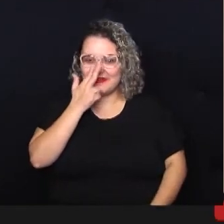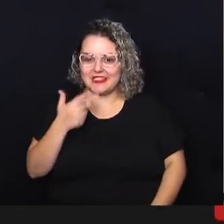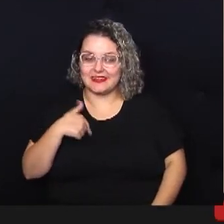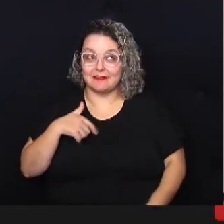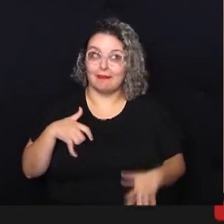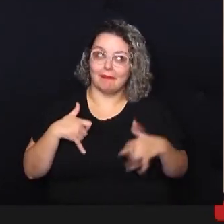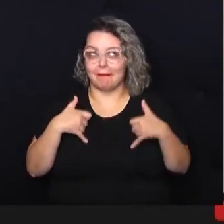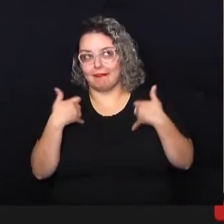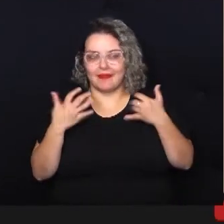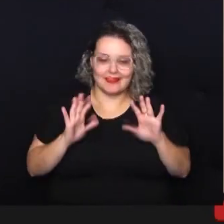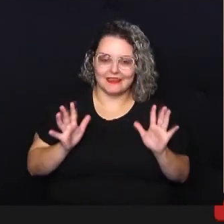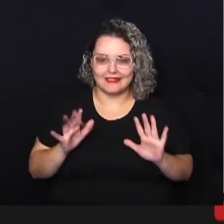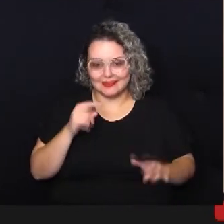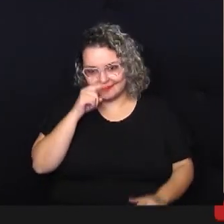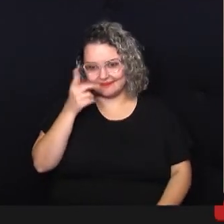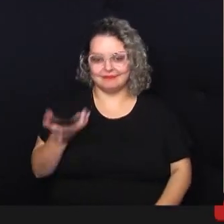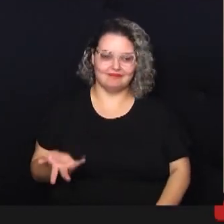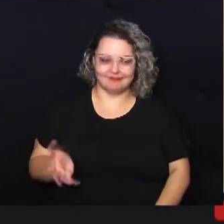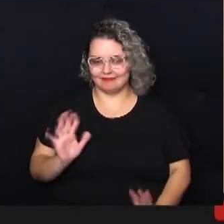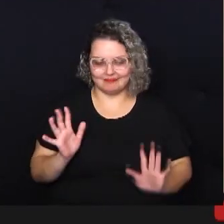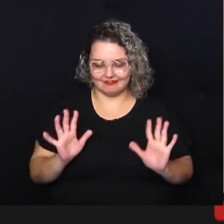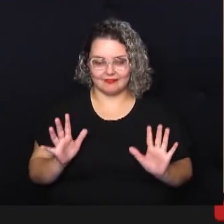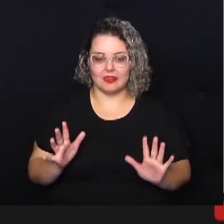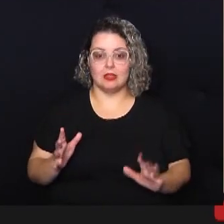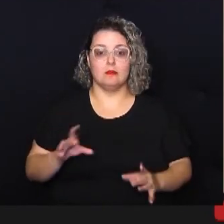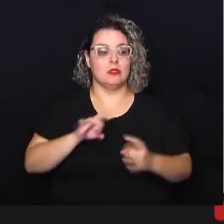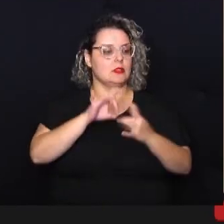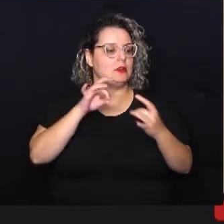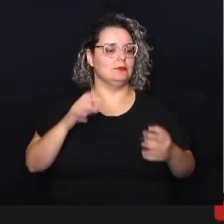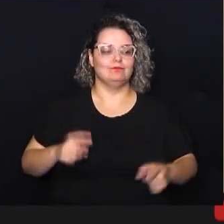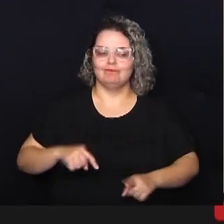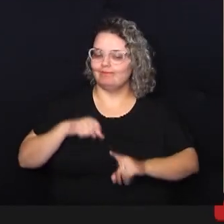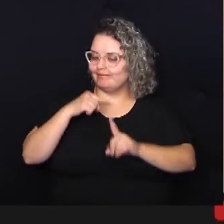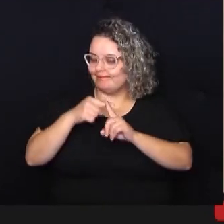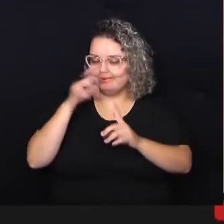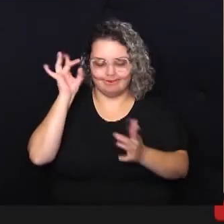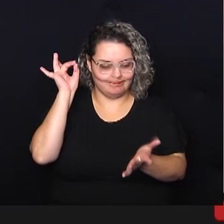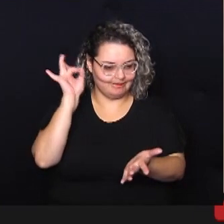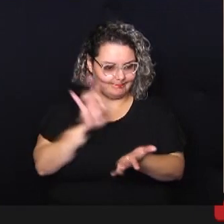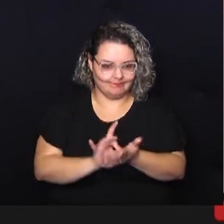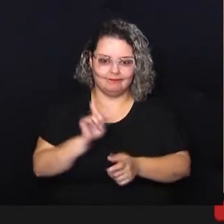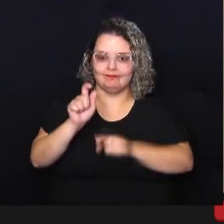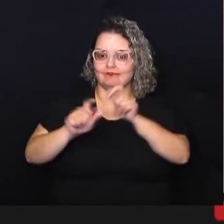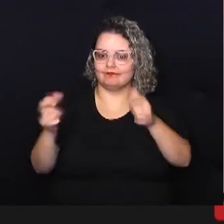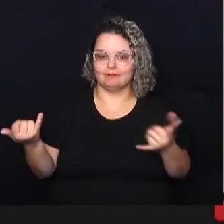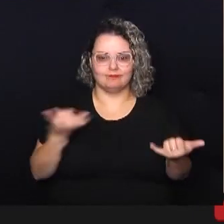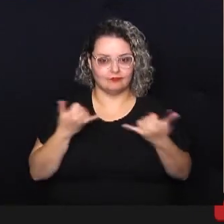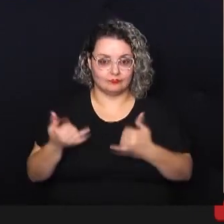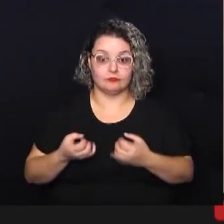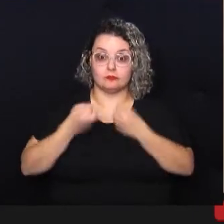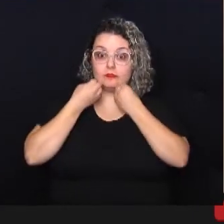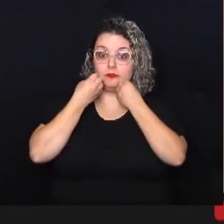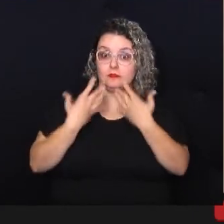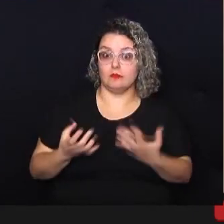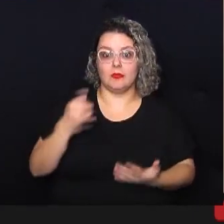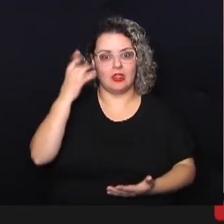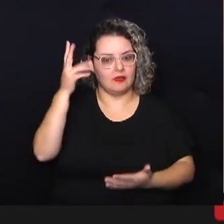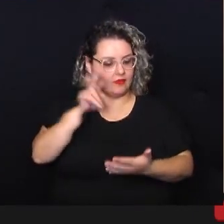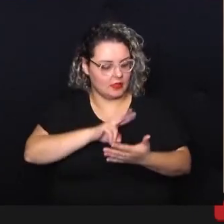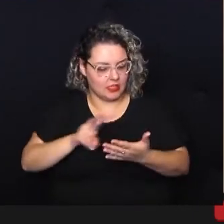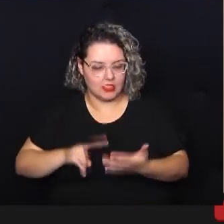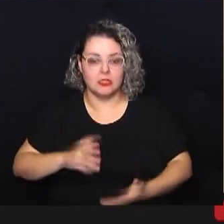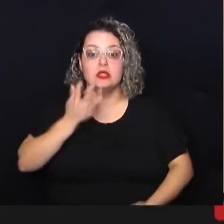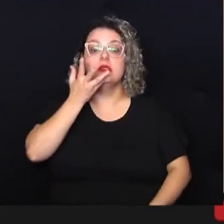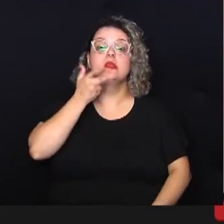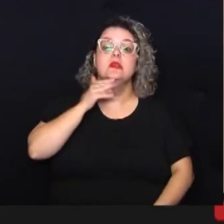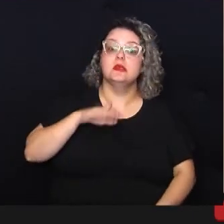Mas, não, eu sempre recebi feedbacks muito, muito positivos, mesmo, do pessoal falando que foi muito bom, que é fácil de ler, que a criança